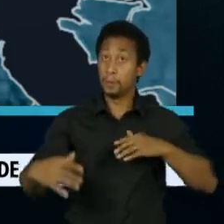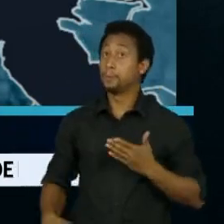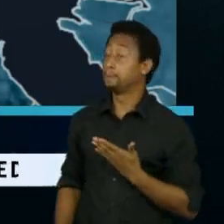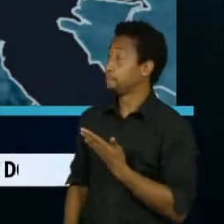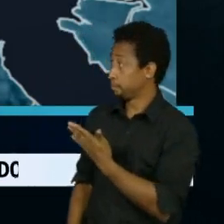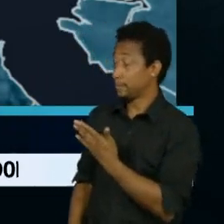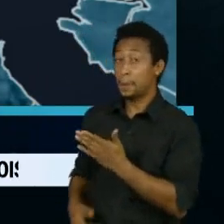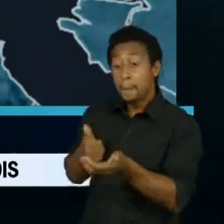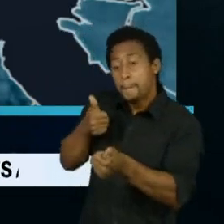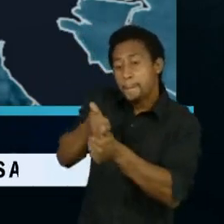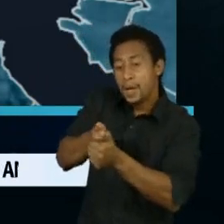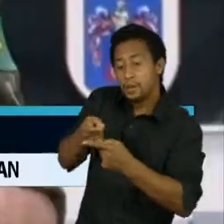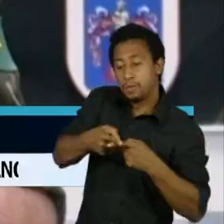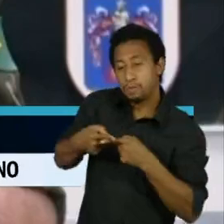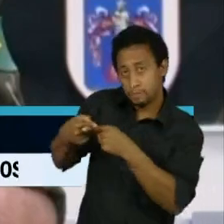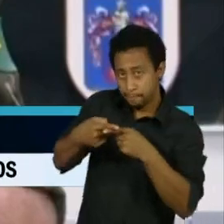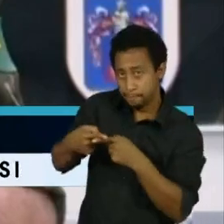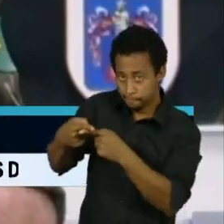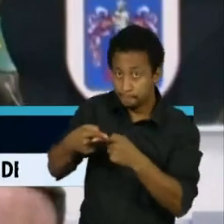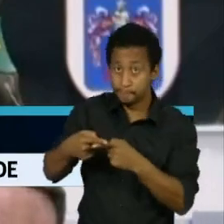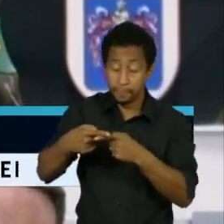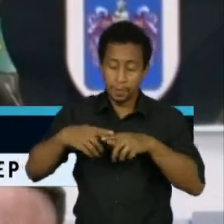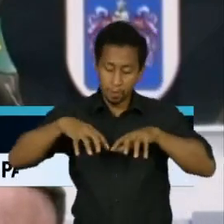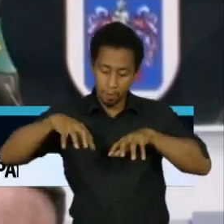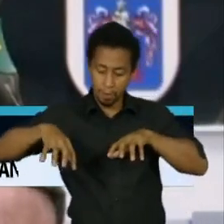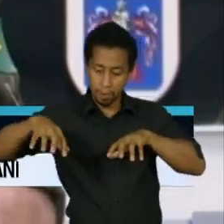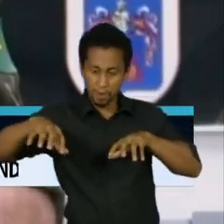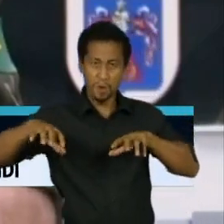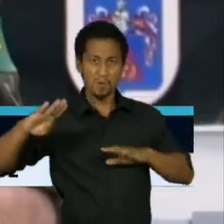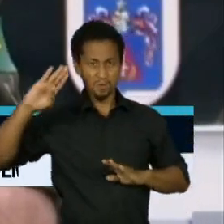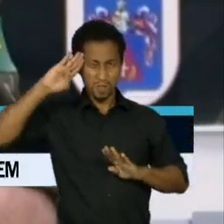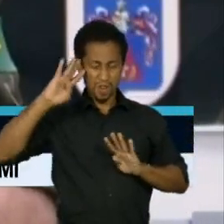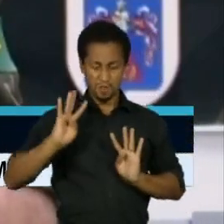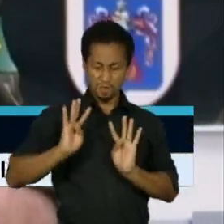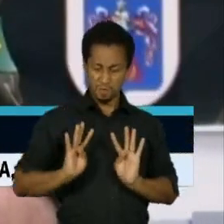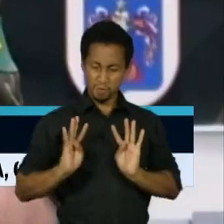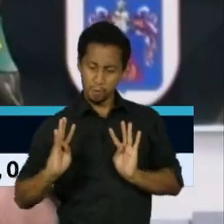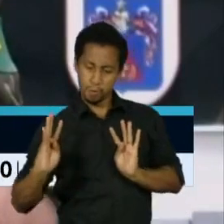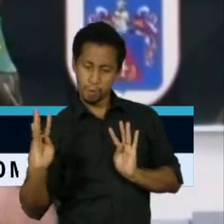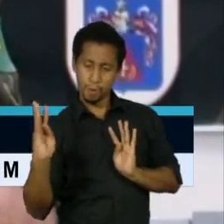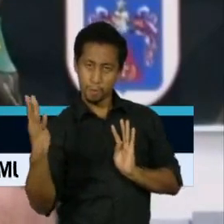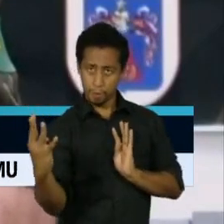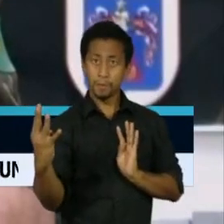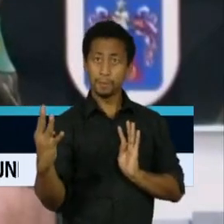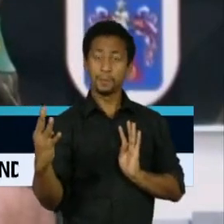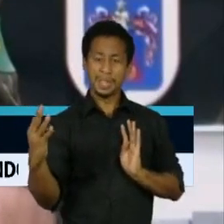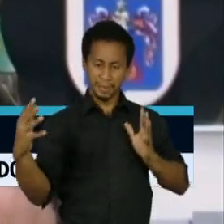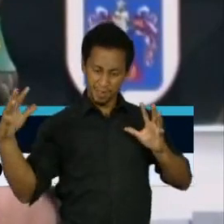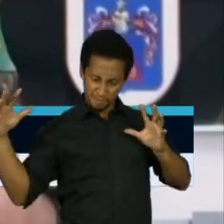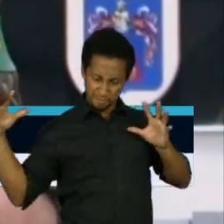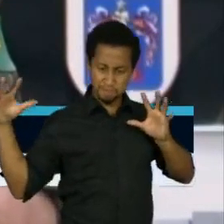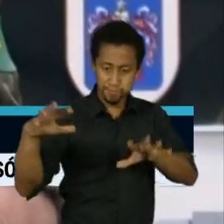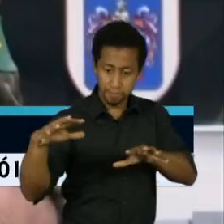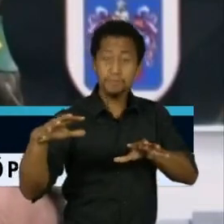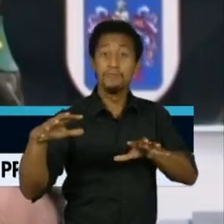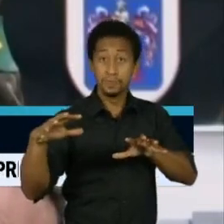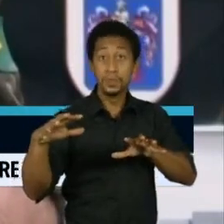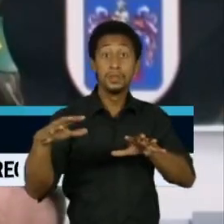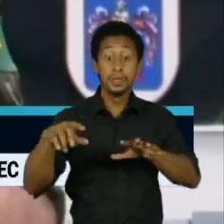Bielorrússia. E ações em várias frentes, de maneira que a defensiva